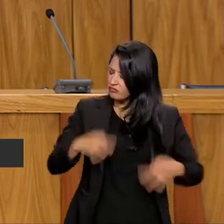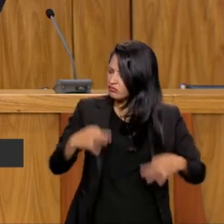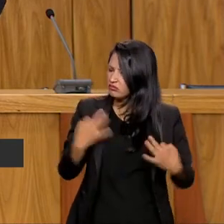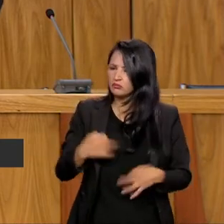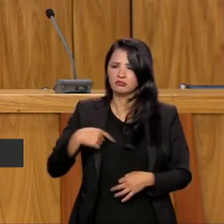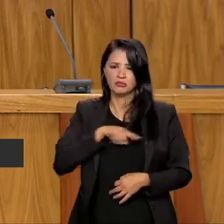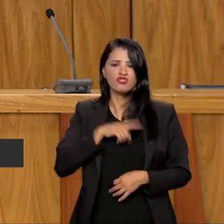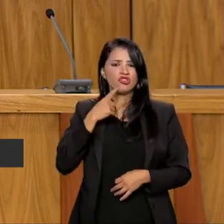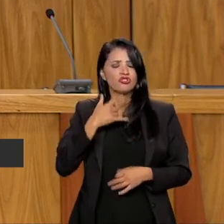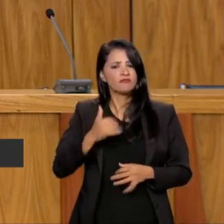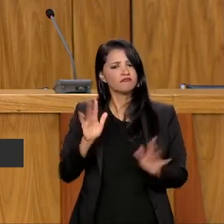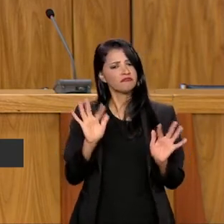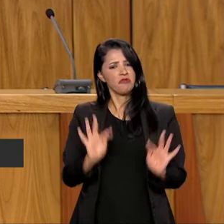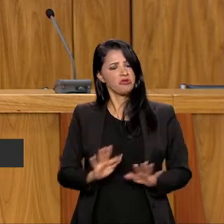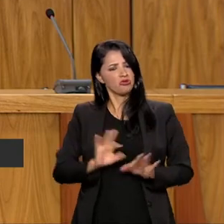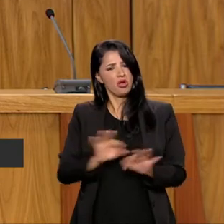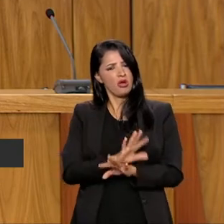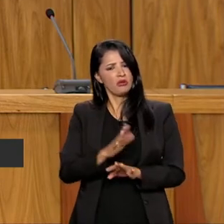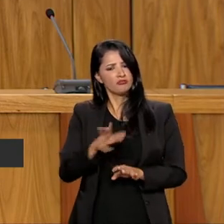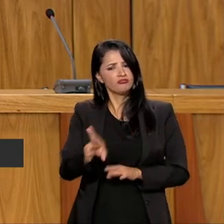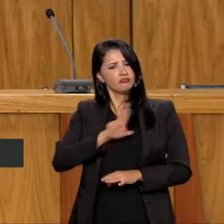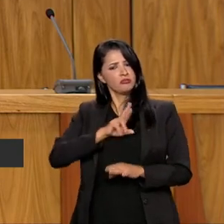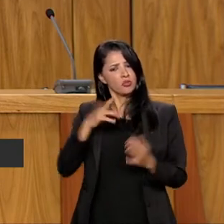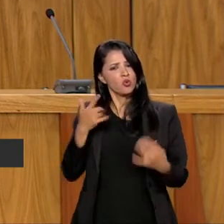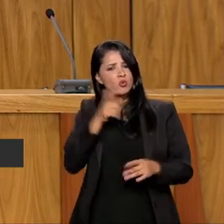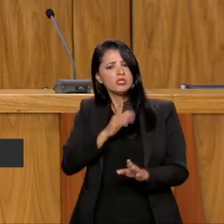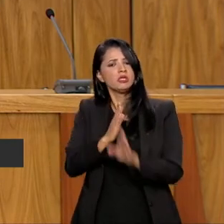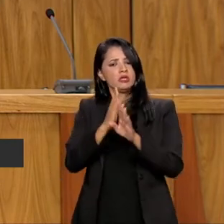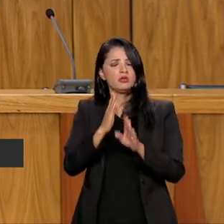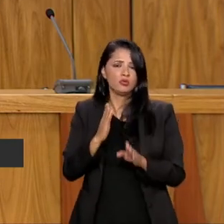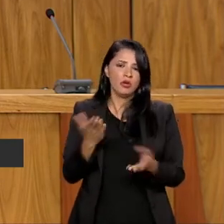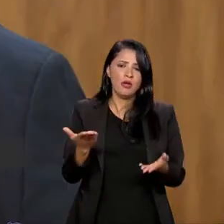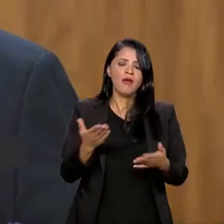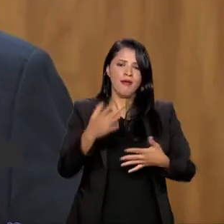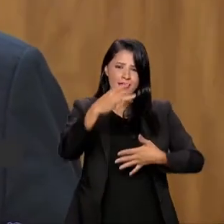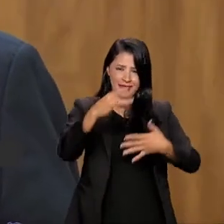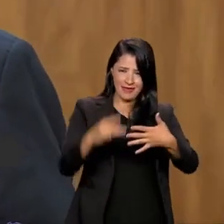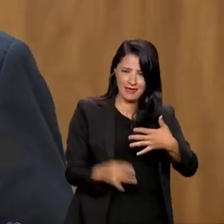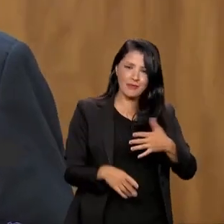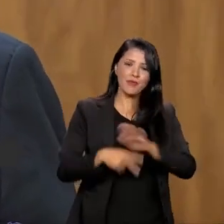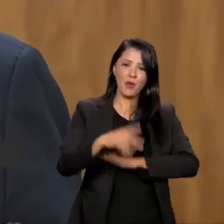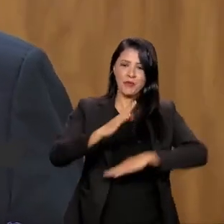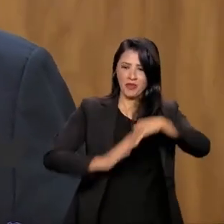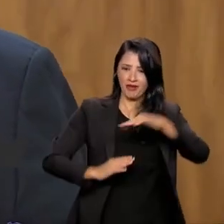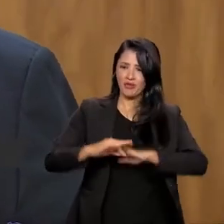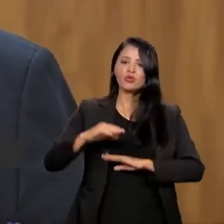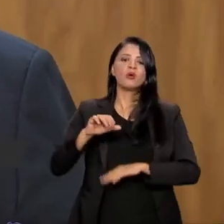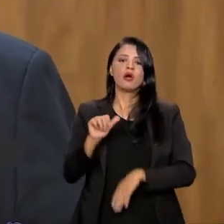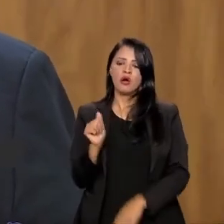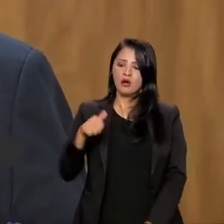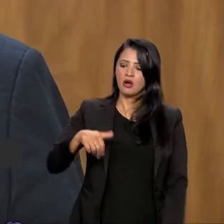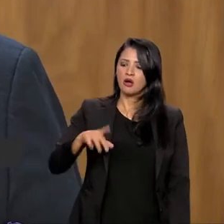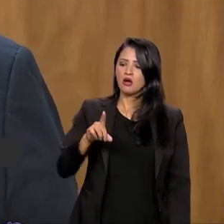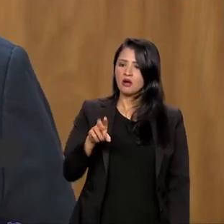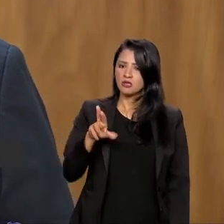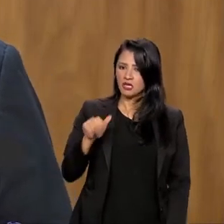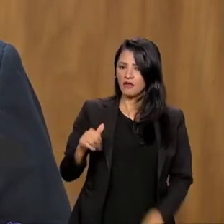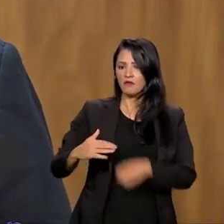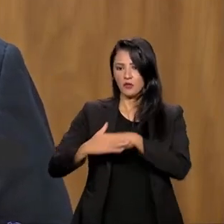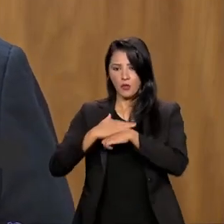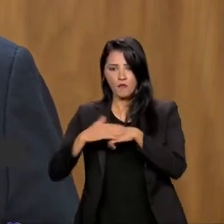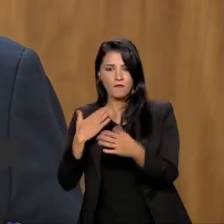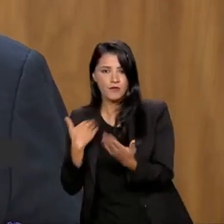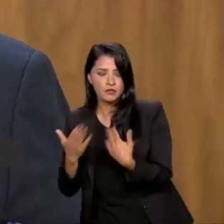nós estamos satisfeitos com o resultado. E esses aspectos práticos, o doutor Andrei vai conversar com o general